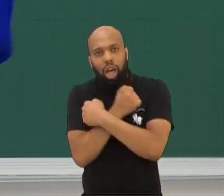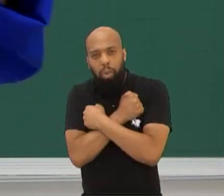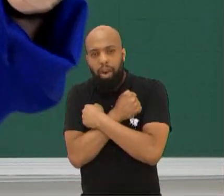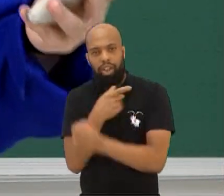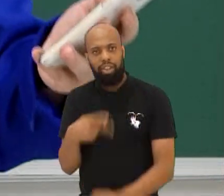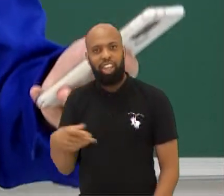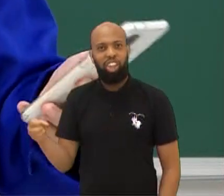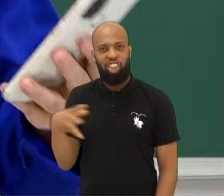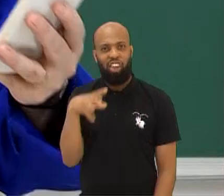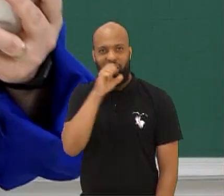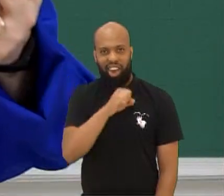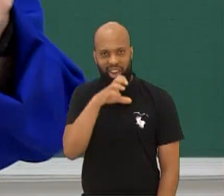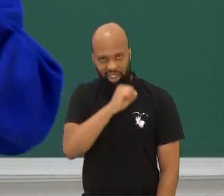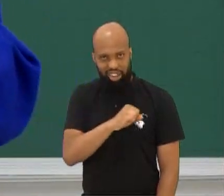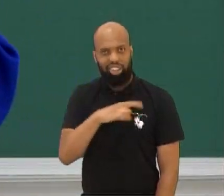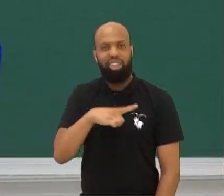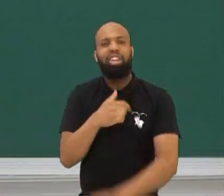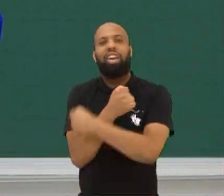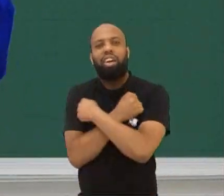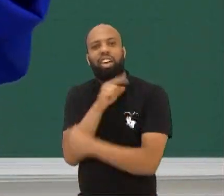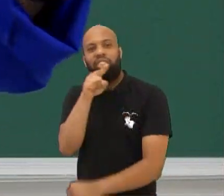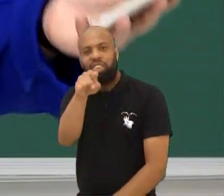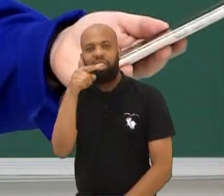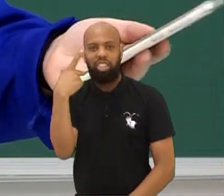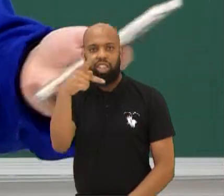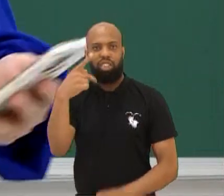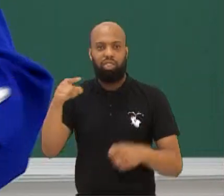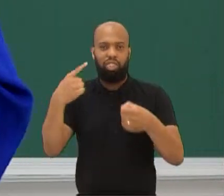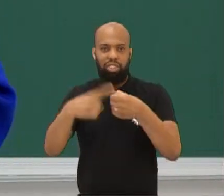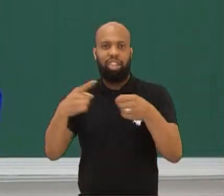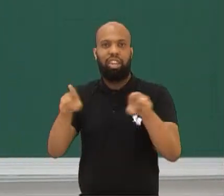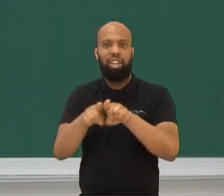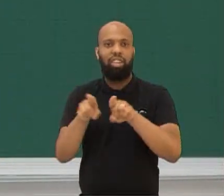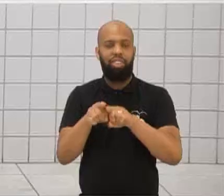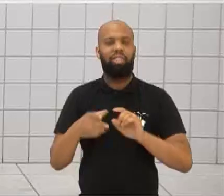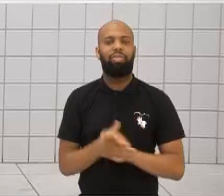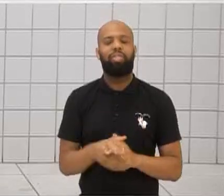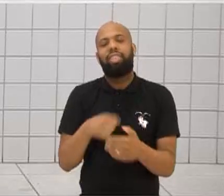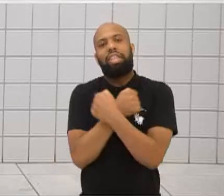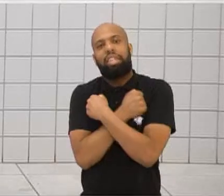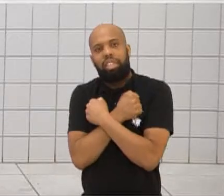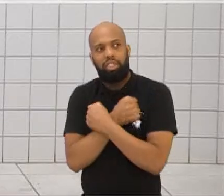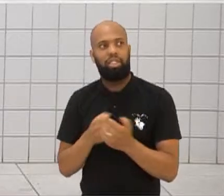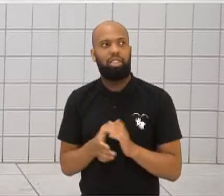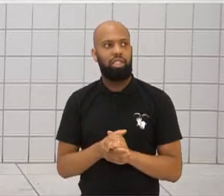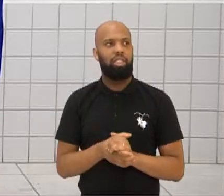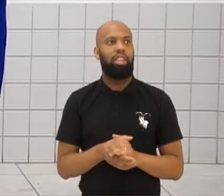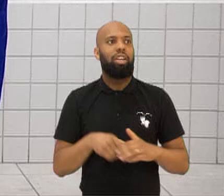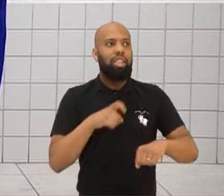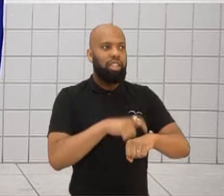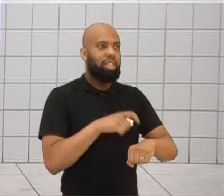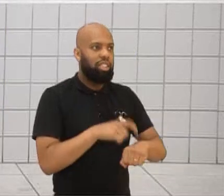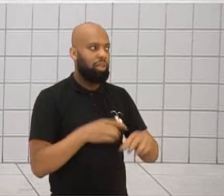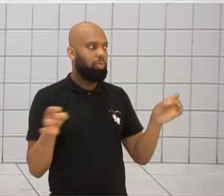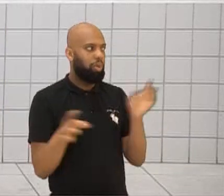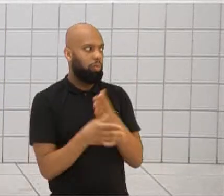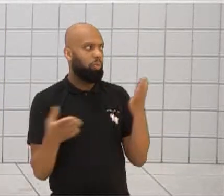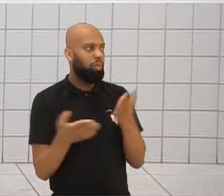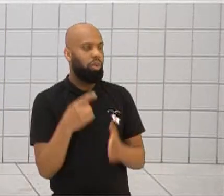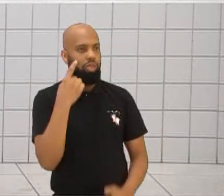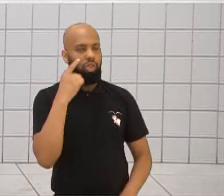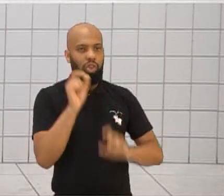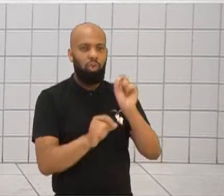Laranjeiras. Um abraço para você, Leonilson, e para Nova Laranjeiras. E aqui o tempo do quiz esgotou. Vamos ver qual